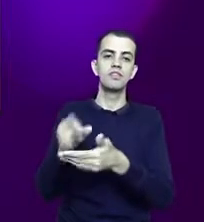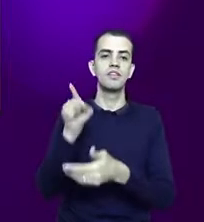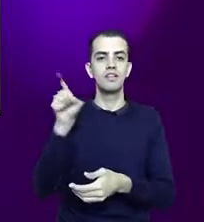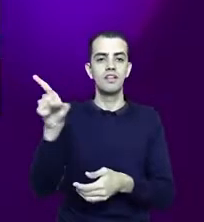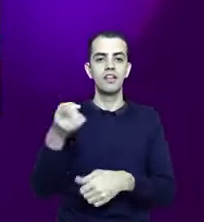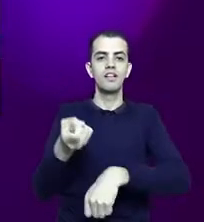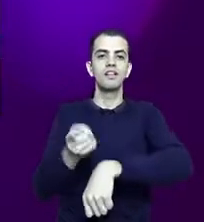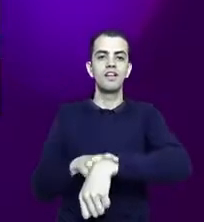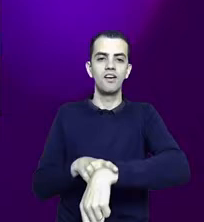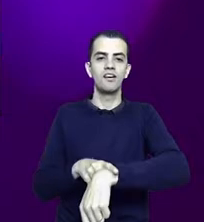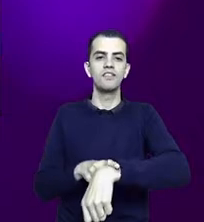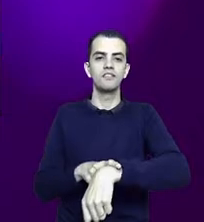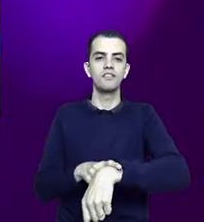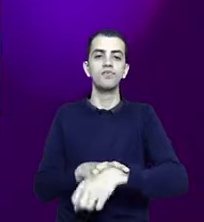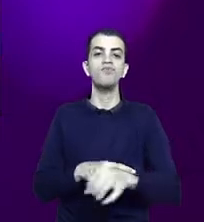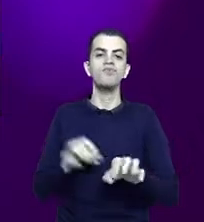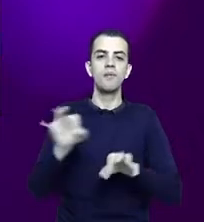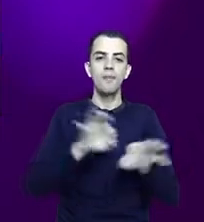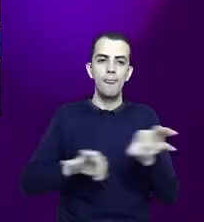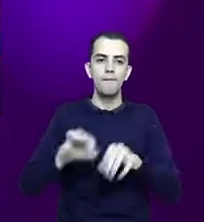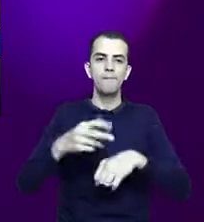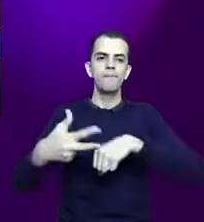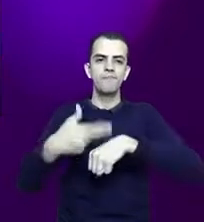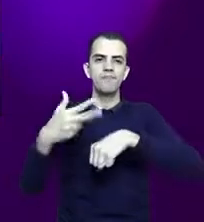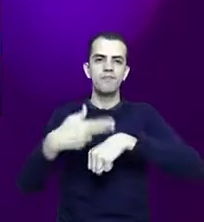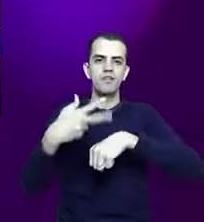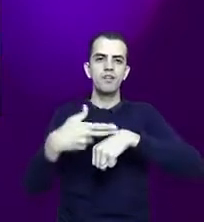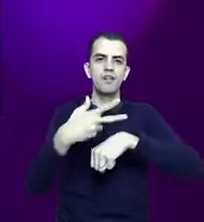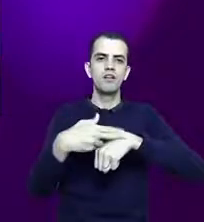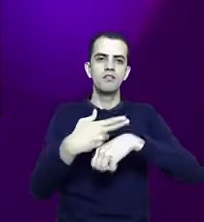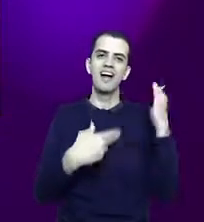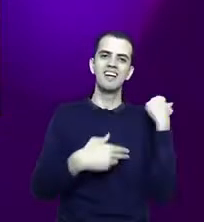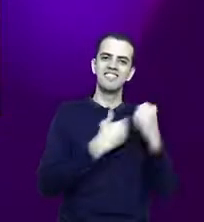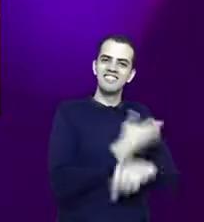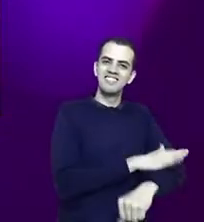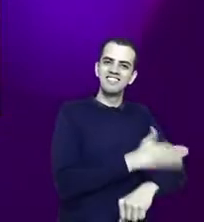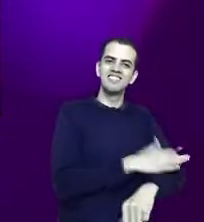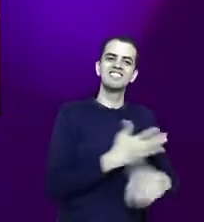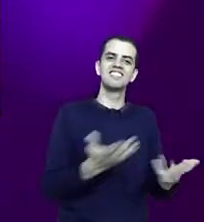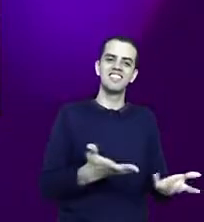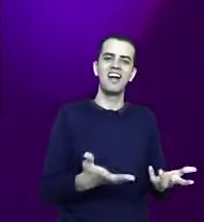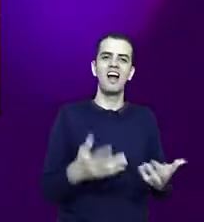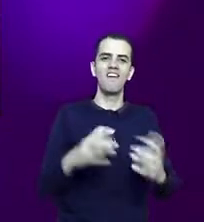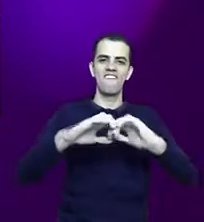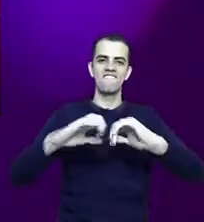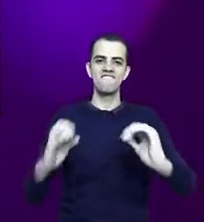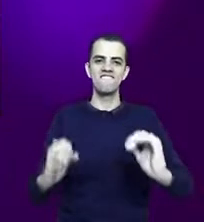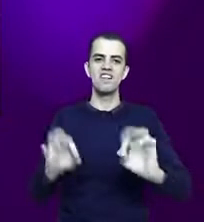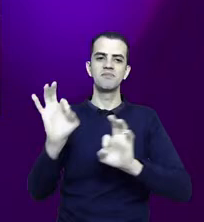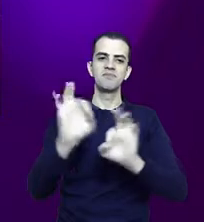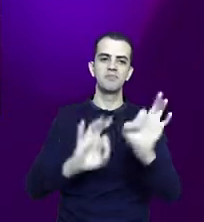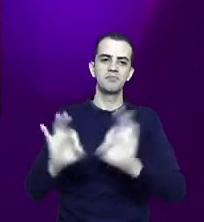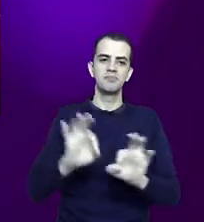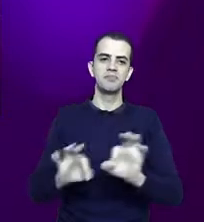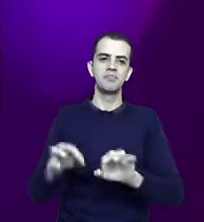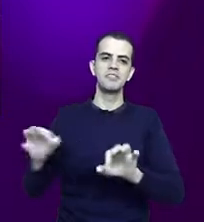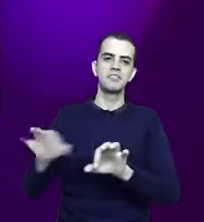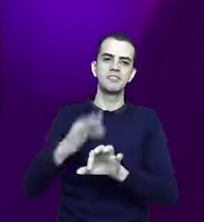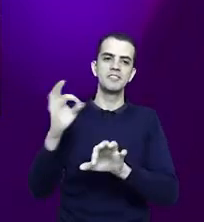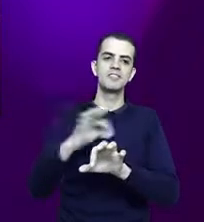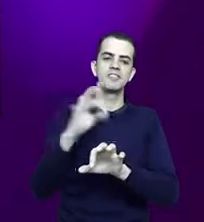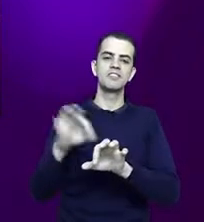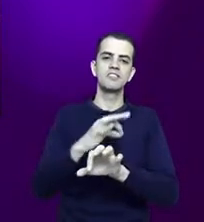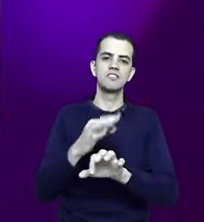aqui vocês veem, então, o momento da cirurgia sendo reproduzido exatamente o que foi planejado, né? Prótese antiga